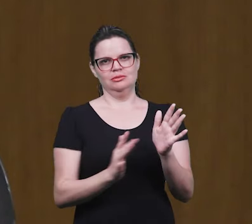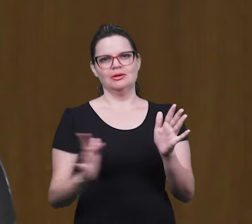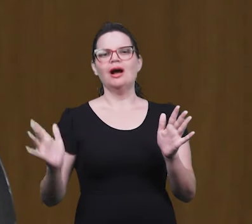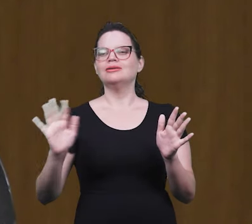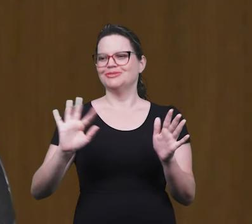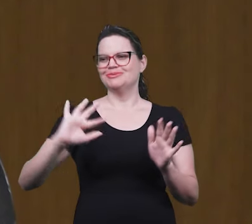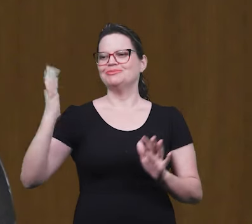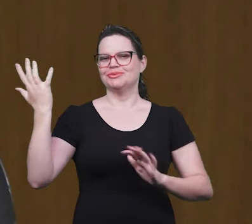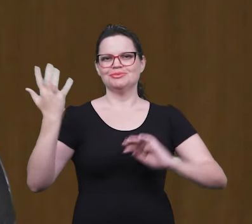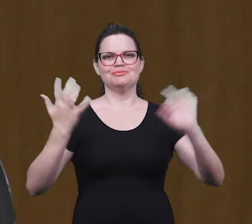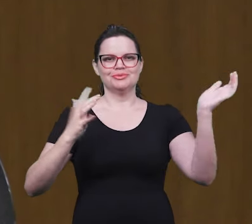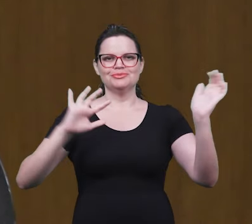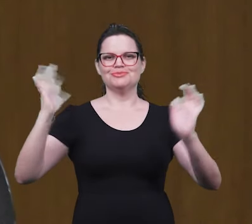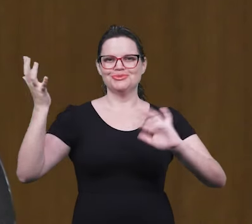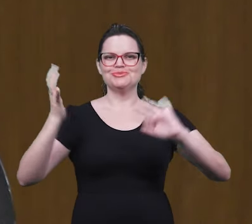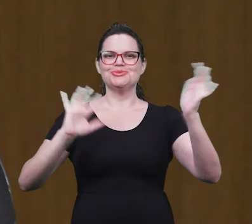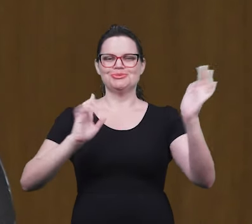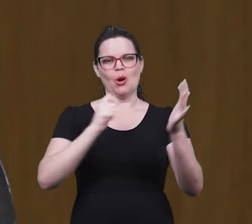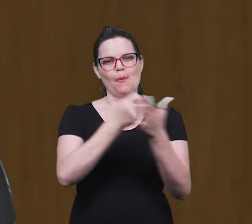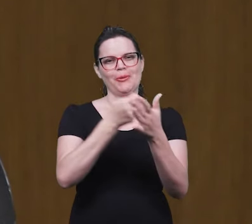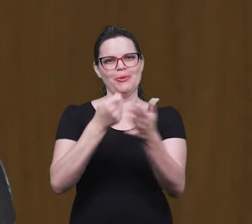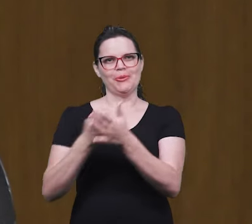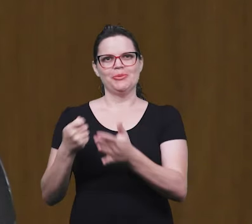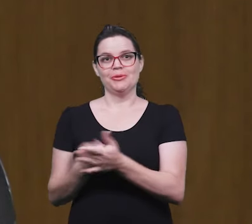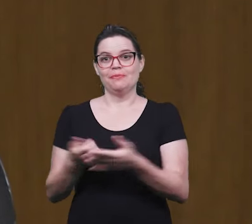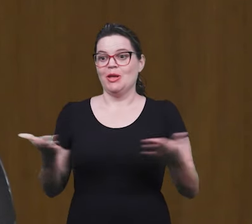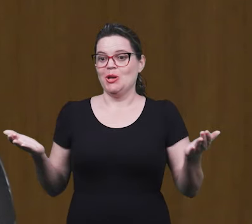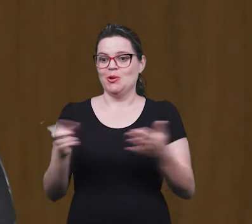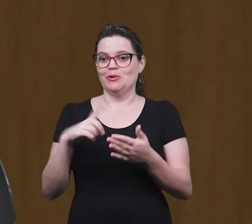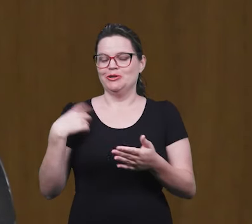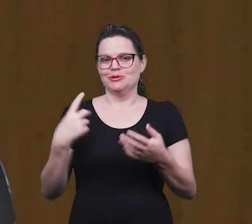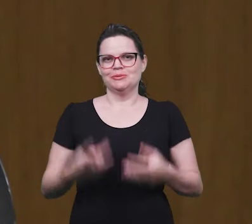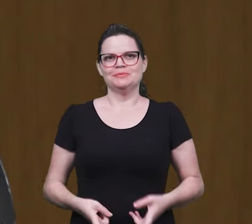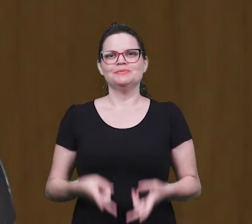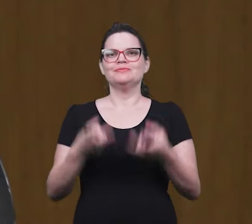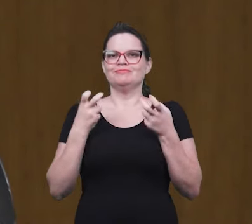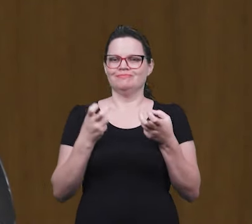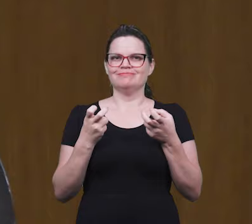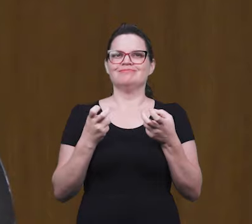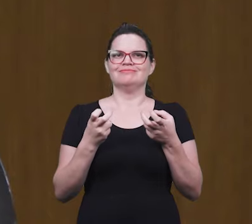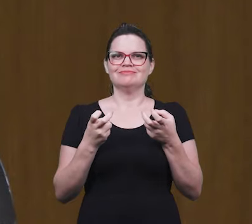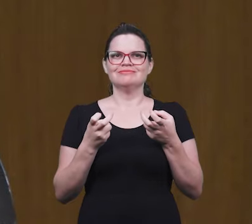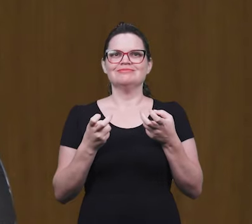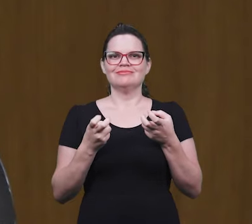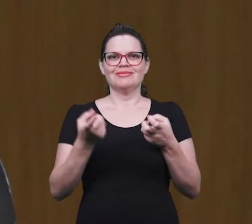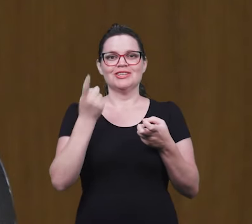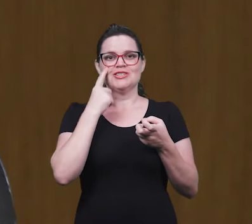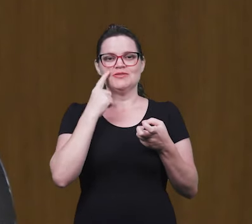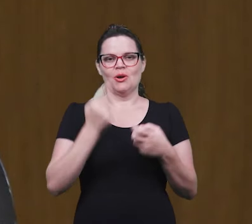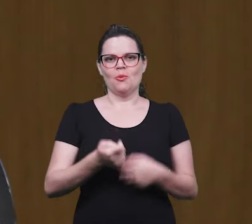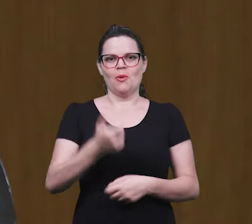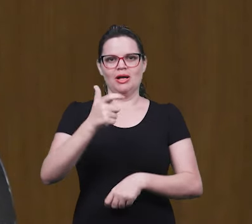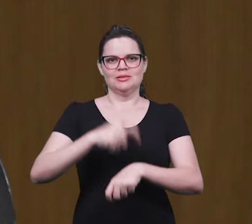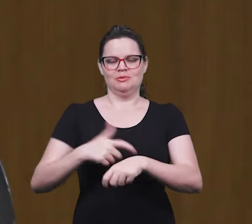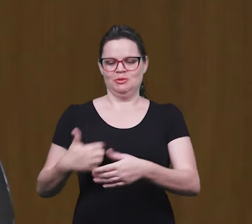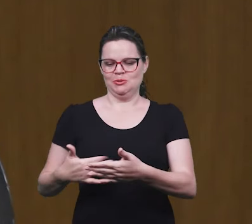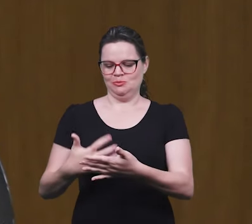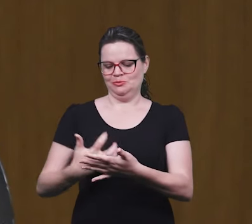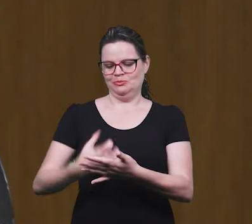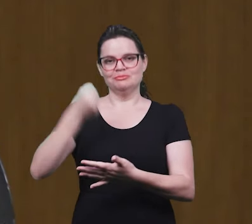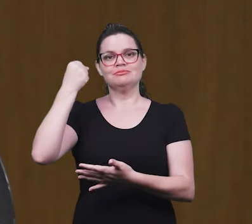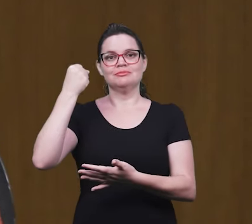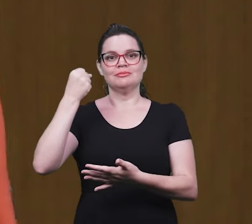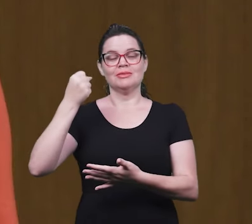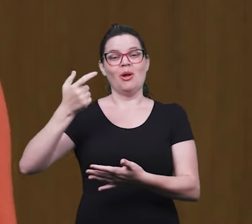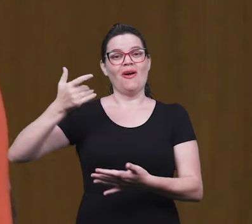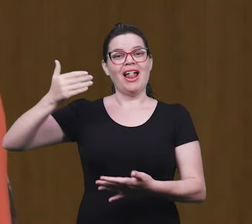os sinais foram se evidenciando. E hoje nós estamos aí diante do arrebatamento. Aquele